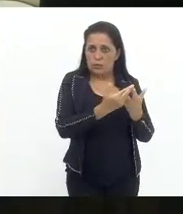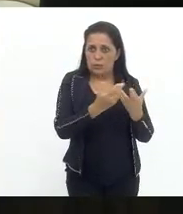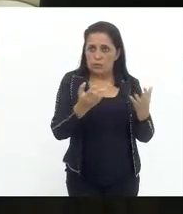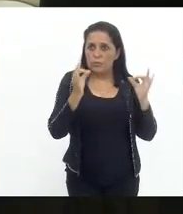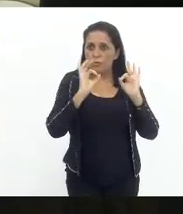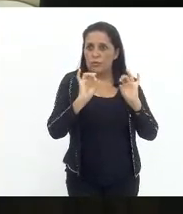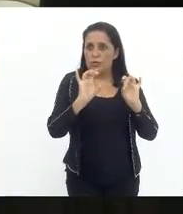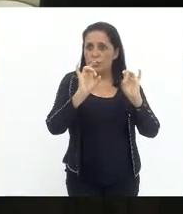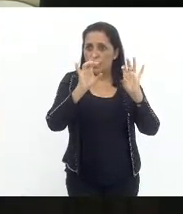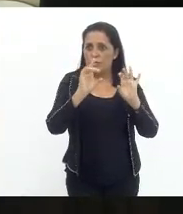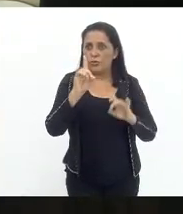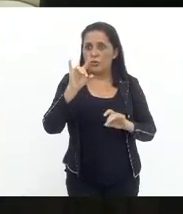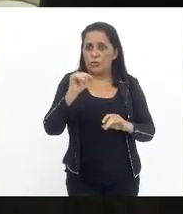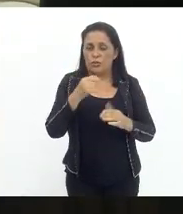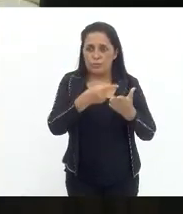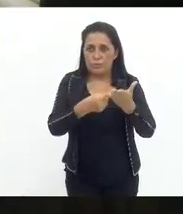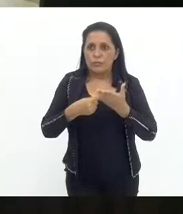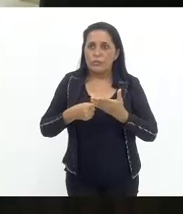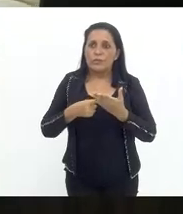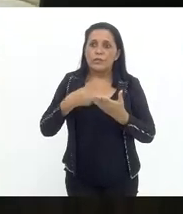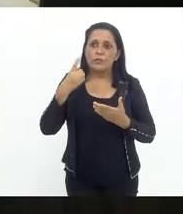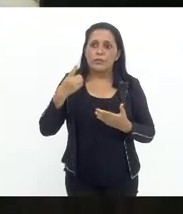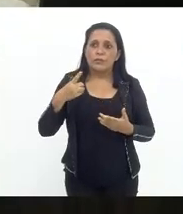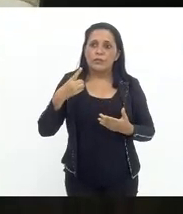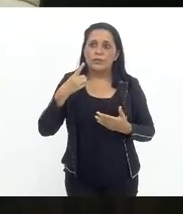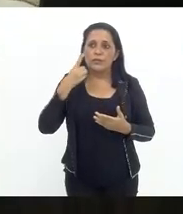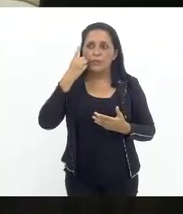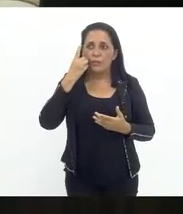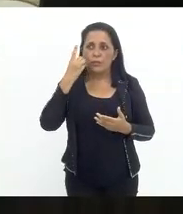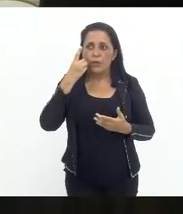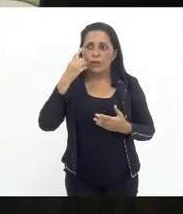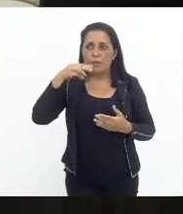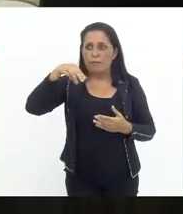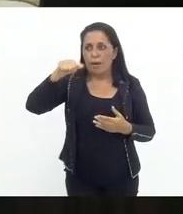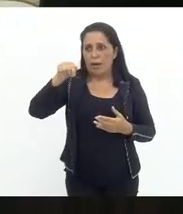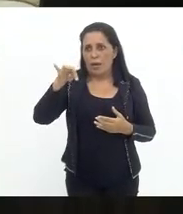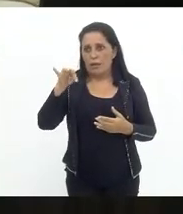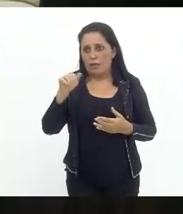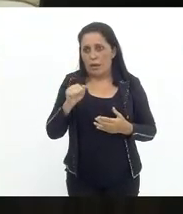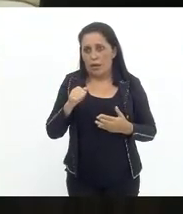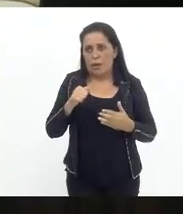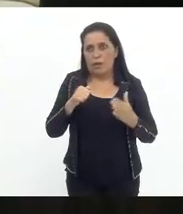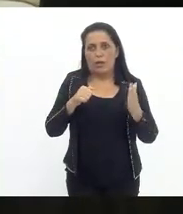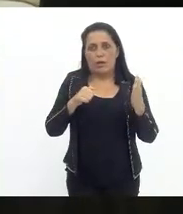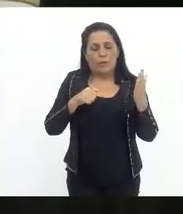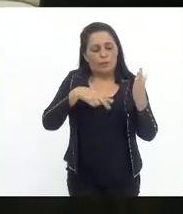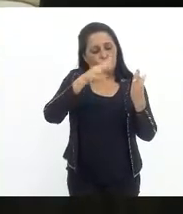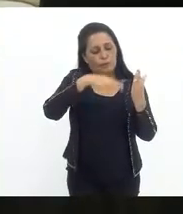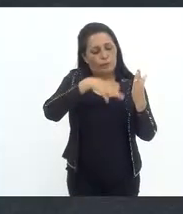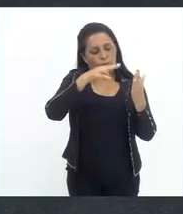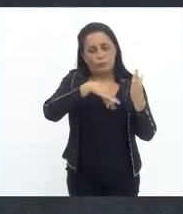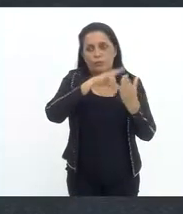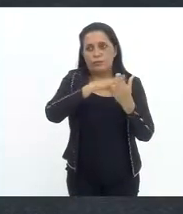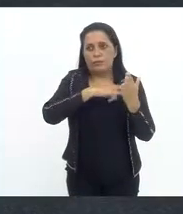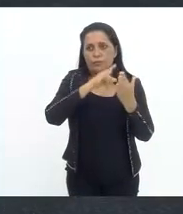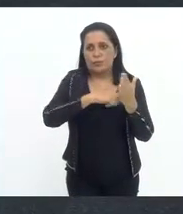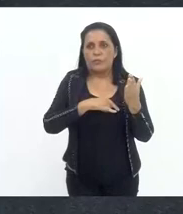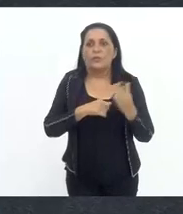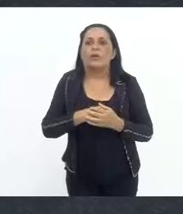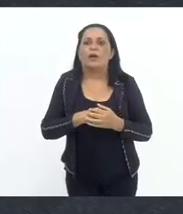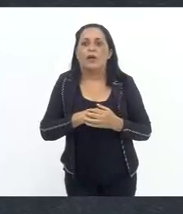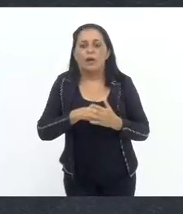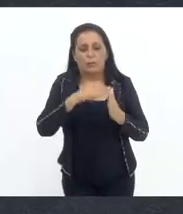A presidência convida a deputada Marta Rocha para fazer a leitura da ata da sessão anterior. A ata reflete